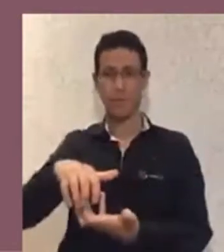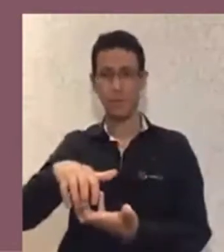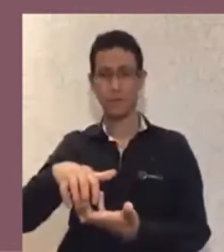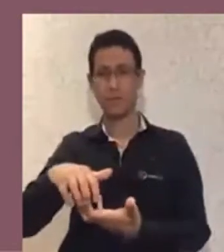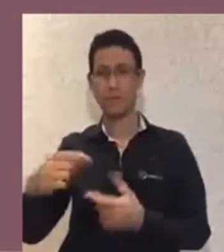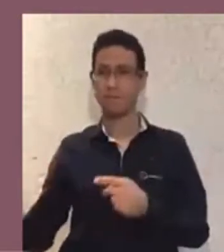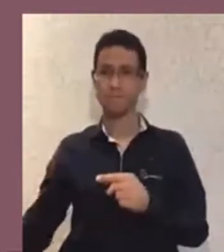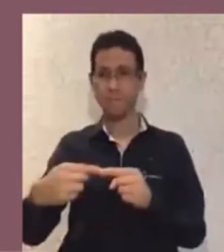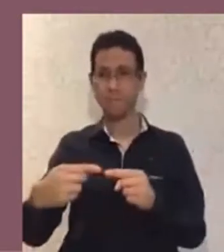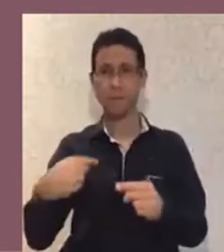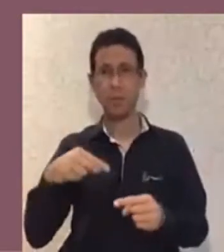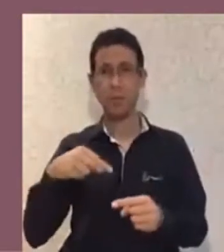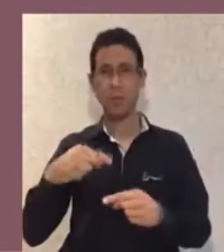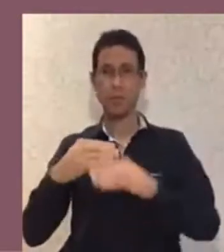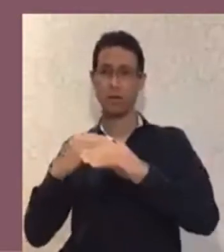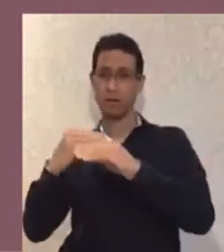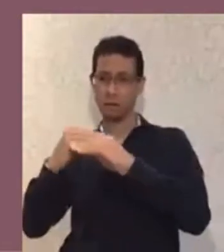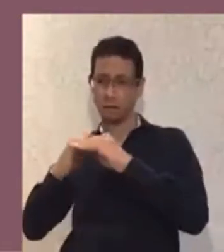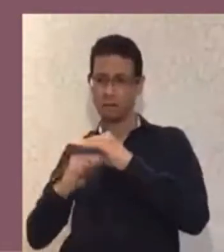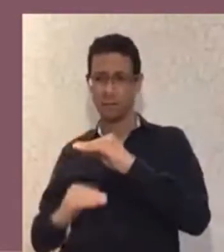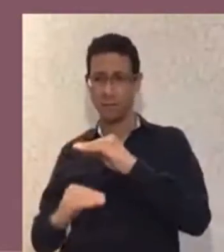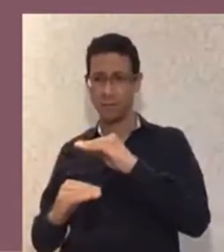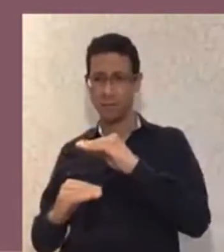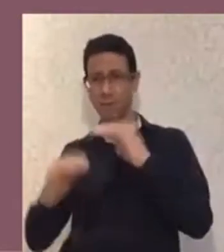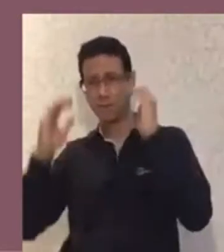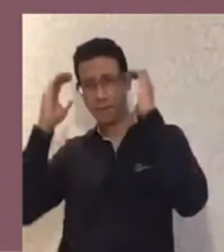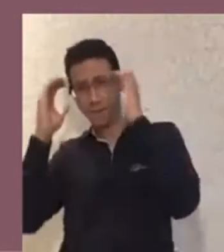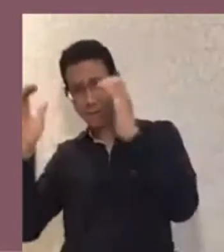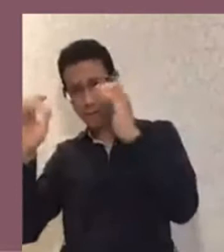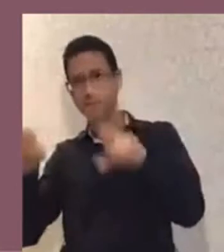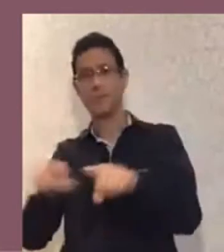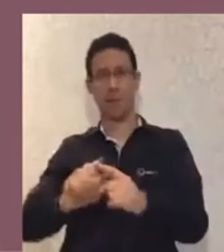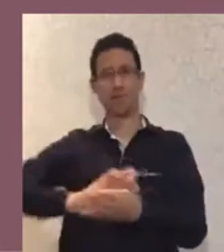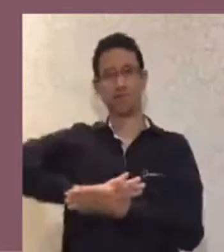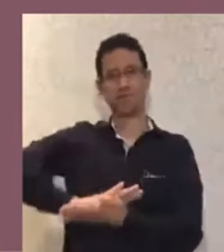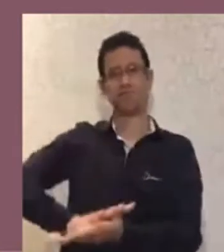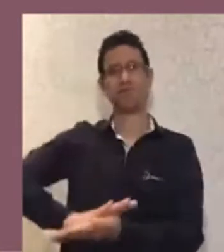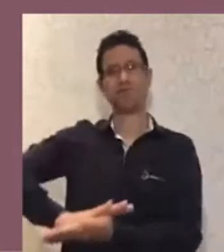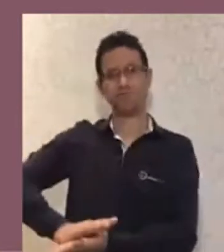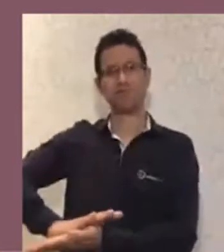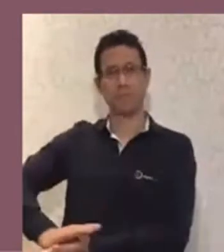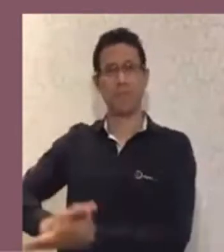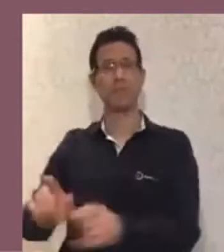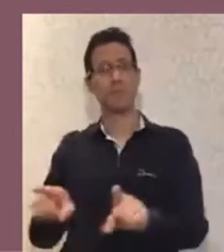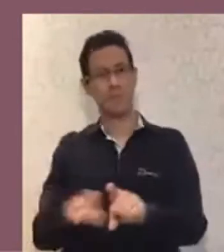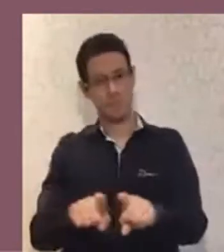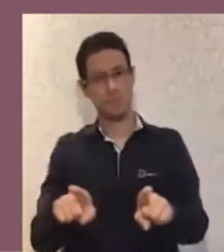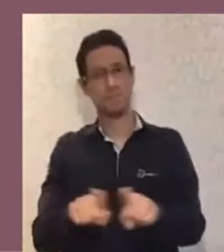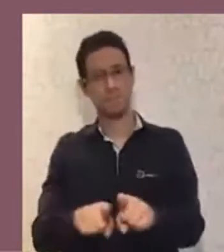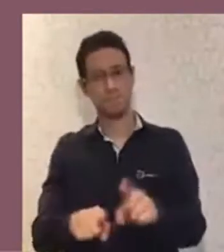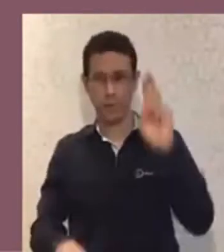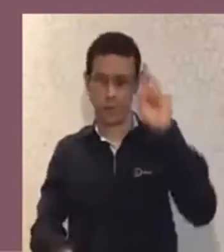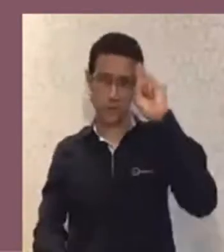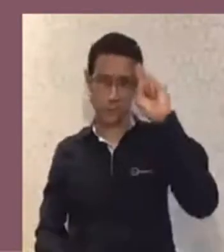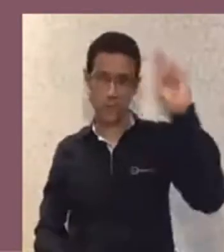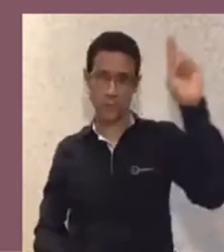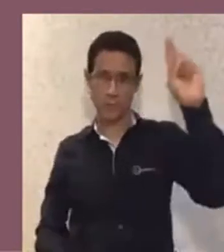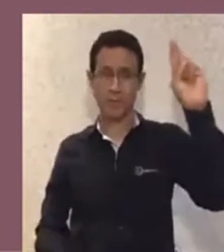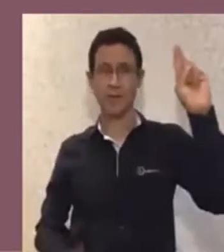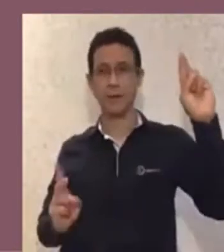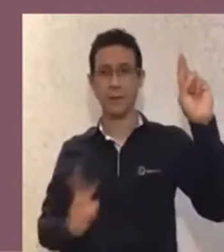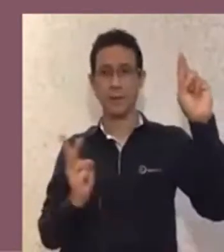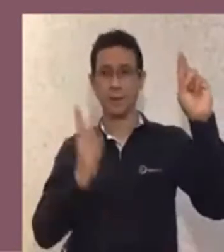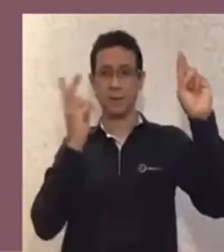submissão e de depreciação, quer dizer, então, o senhor, ele se valorizava porque